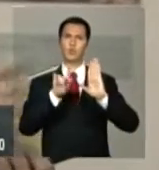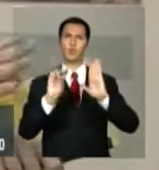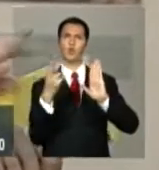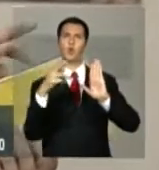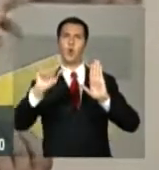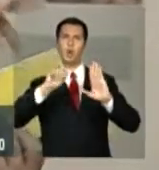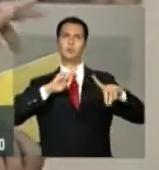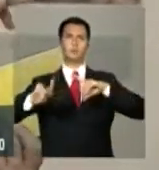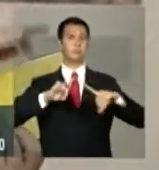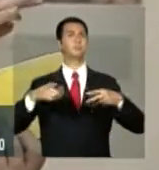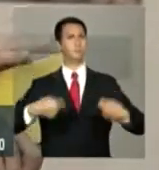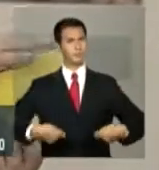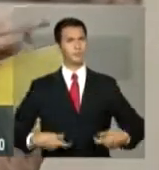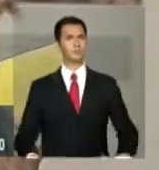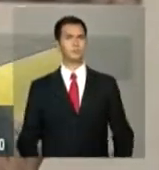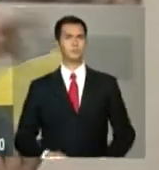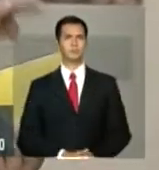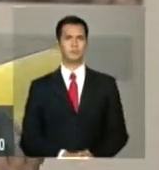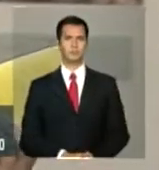Não, não, não.